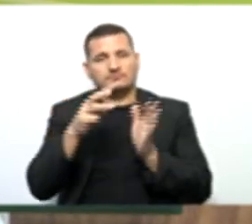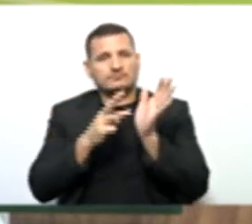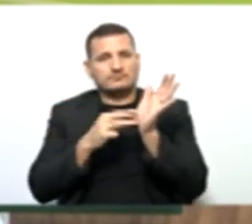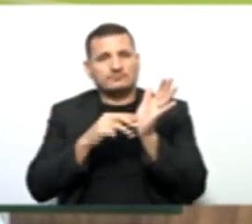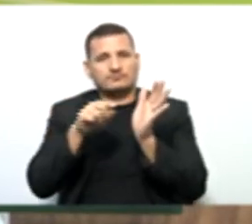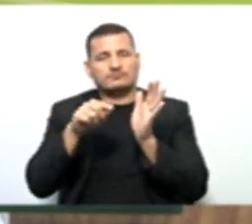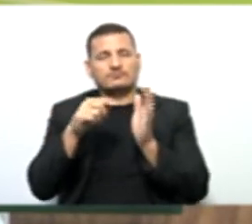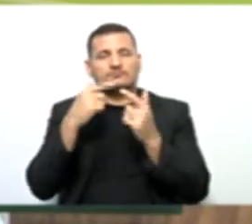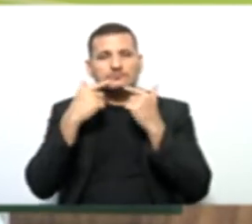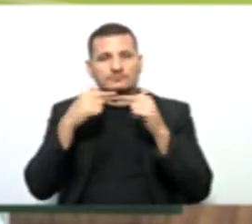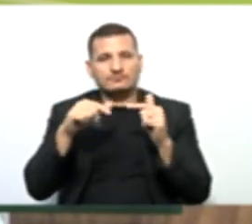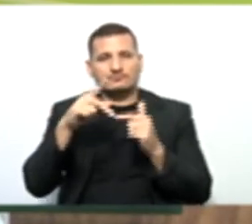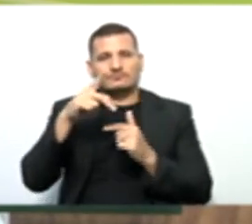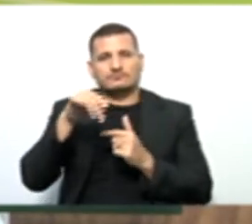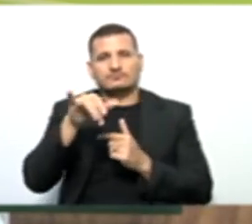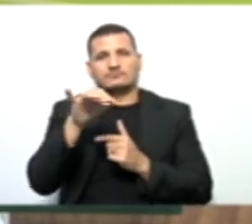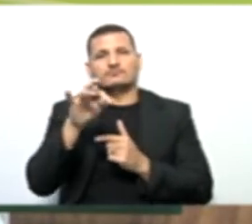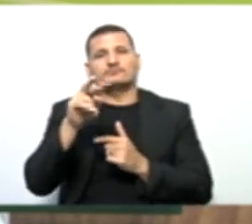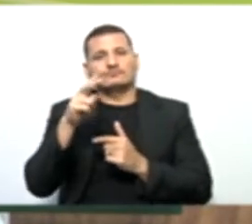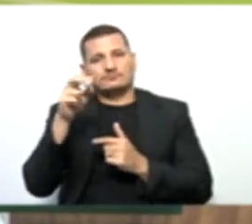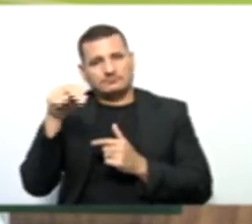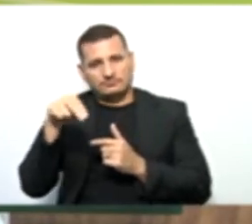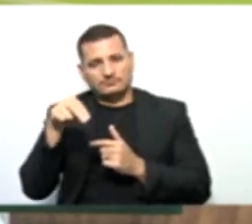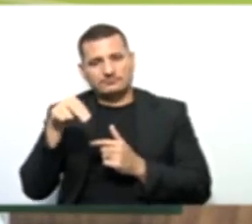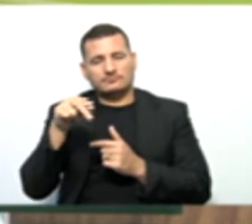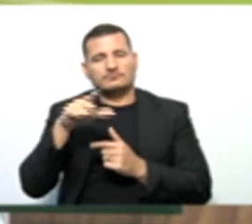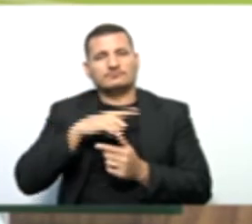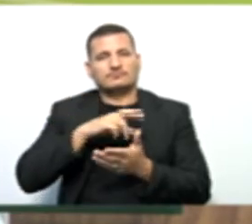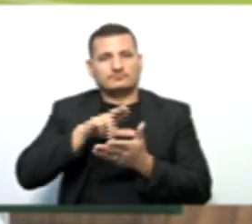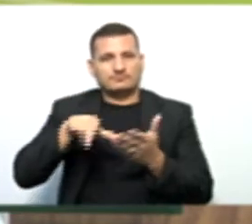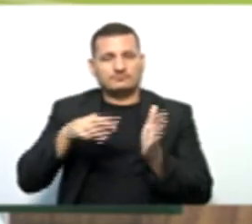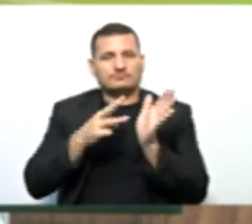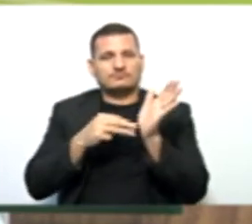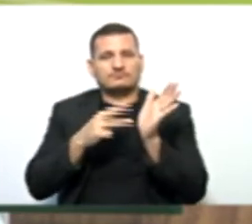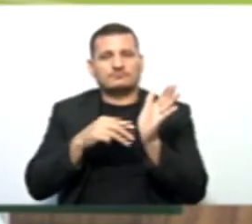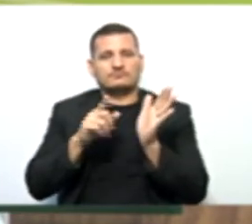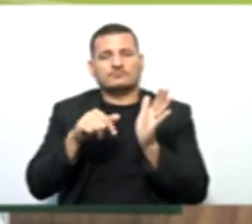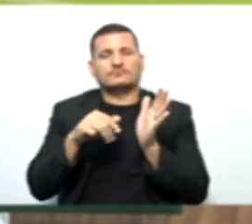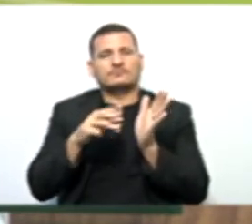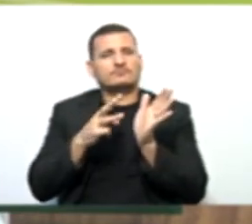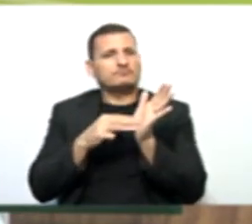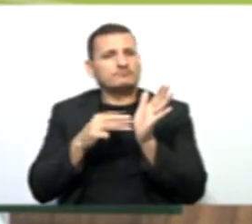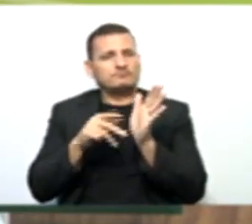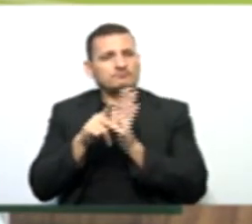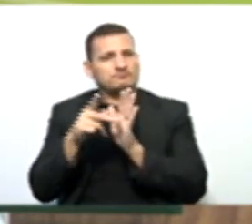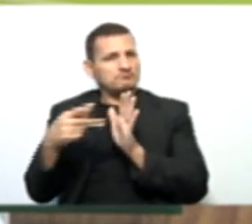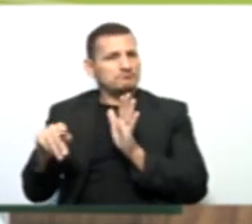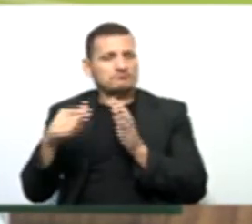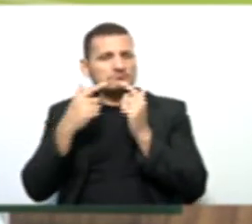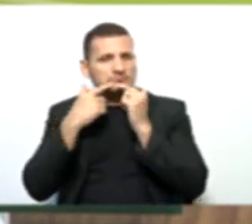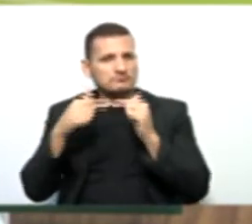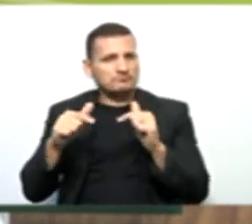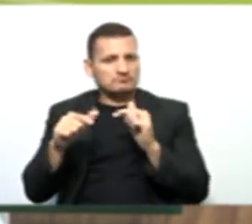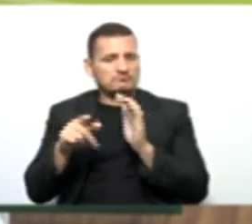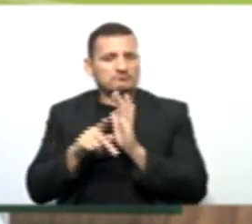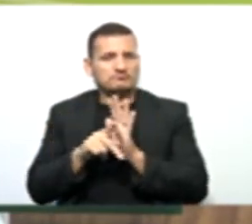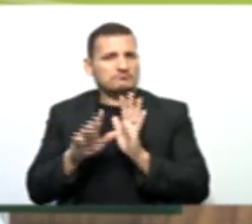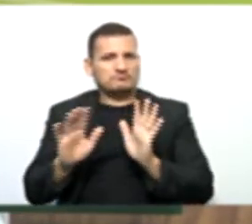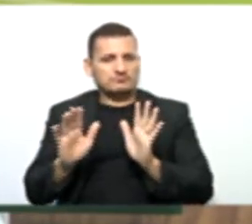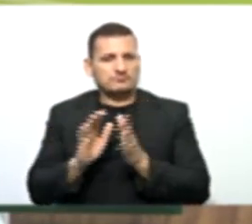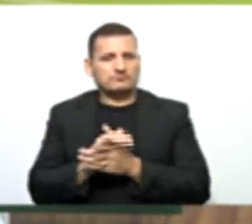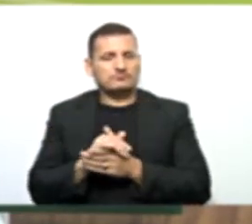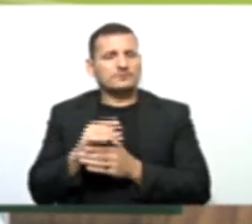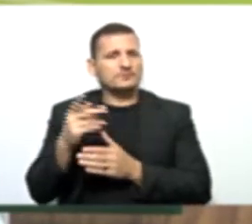linguagem Python, tem vários métodos assim, são os métodos reservados da linguagem. Eles são justamente